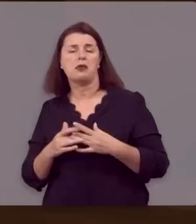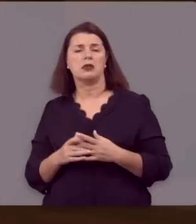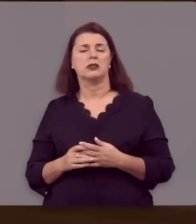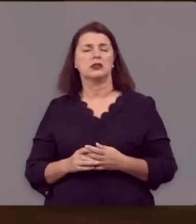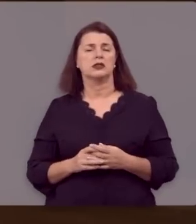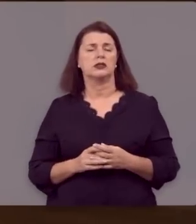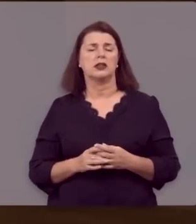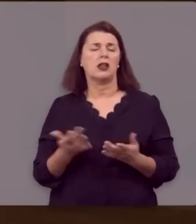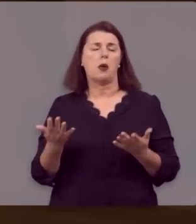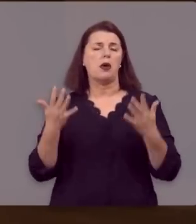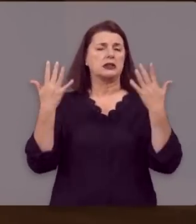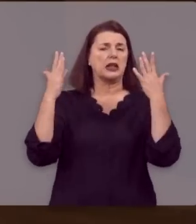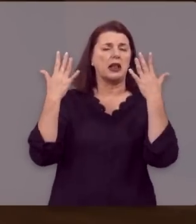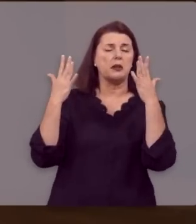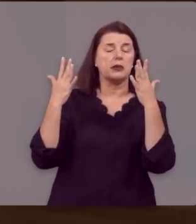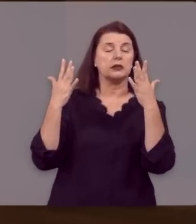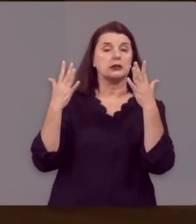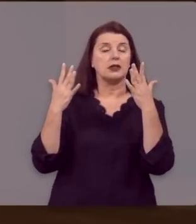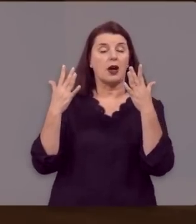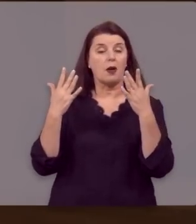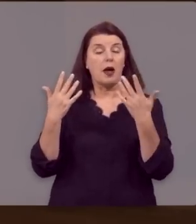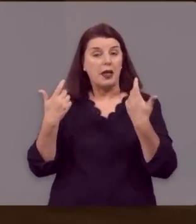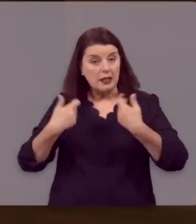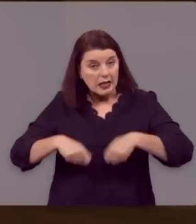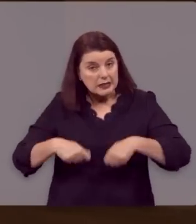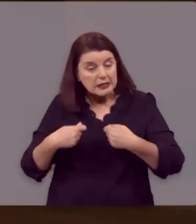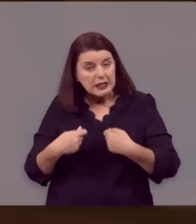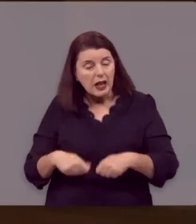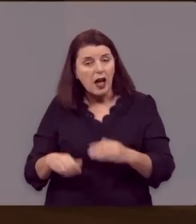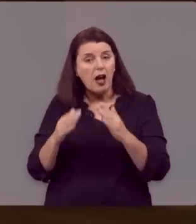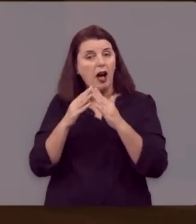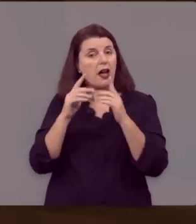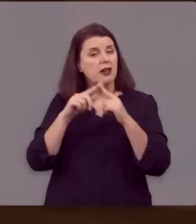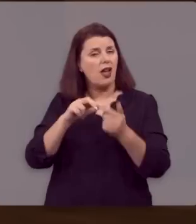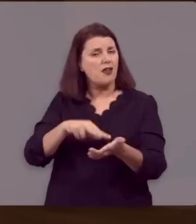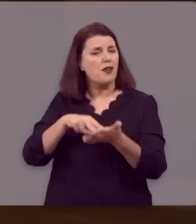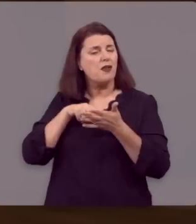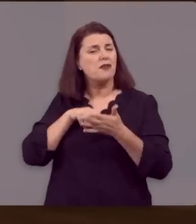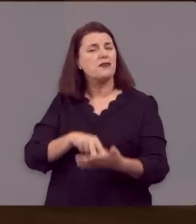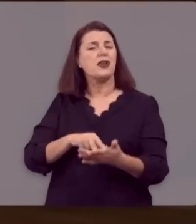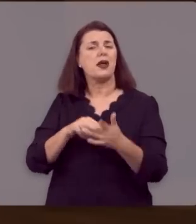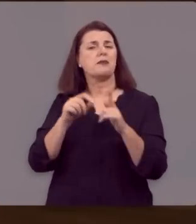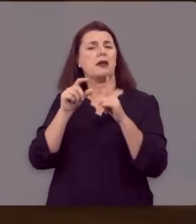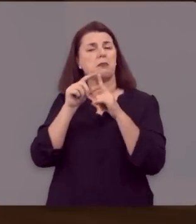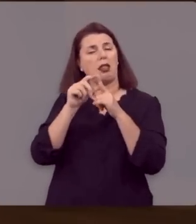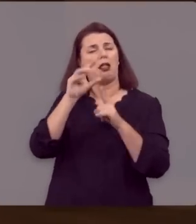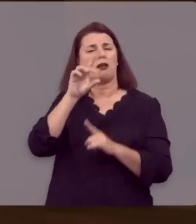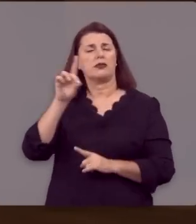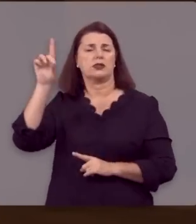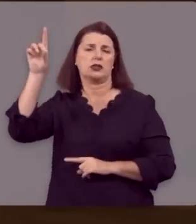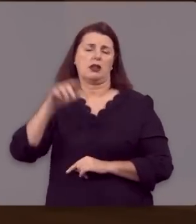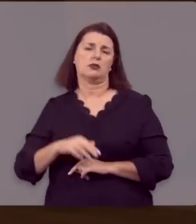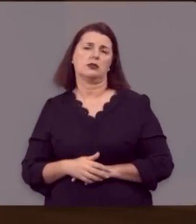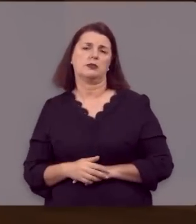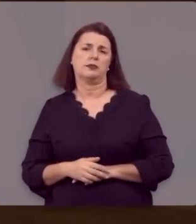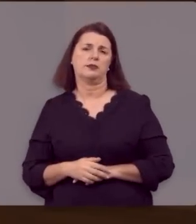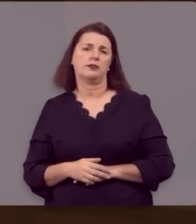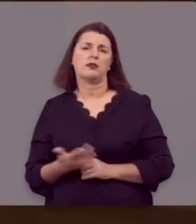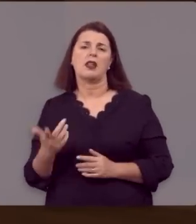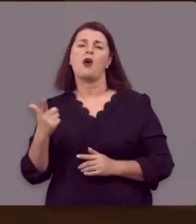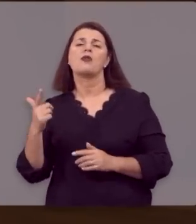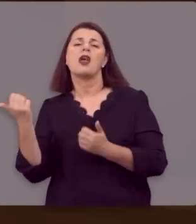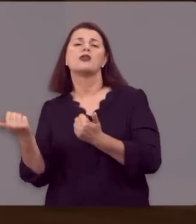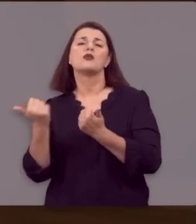não é apenas celebração. É necessário que a igreja firme-se na palavra de Deus. Não